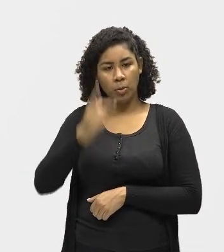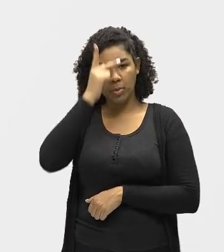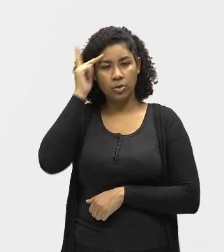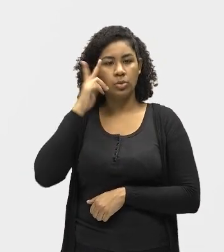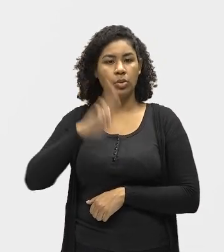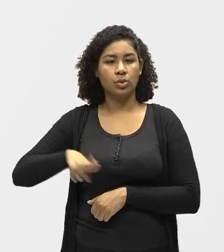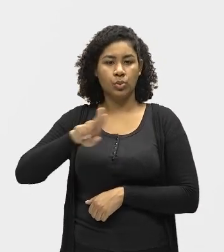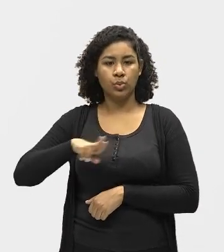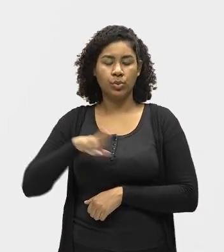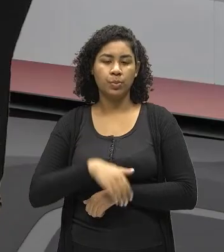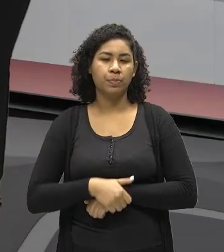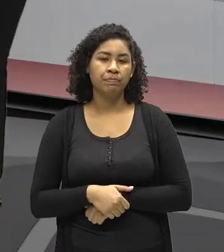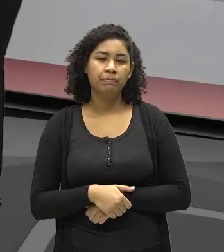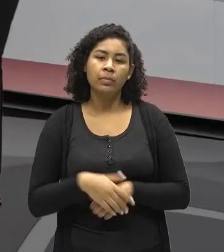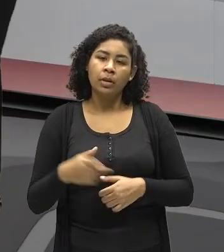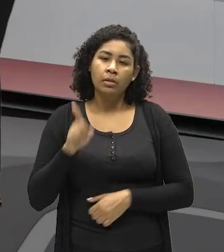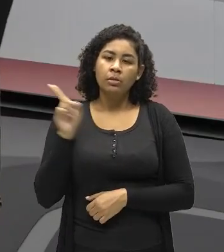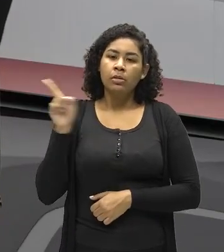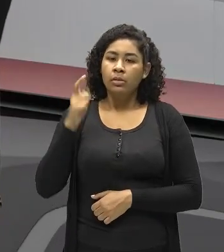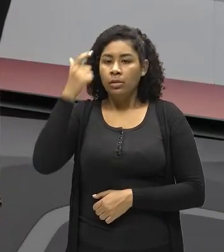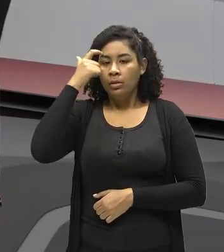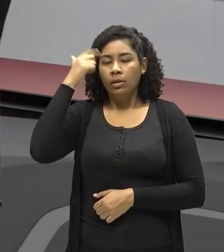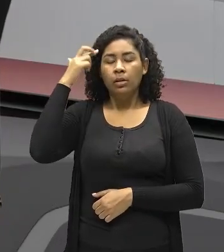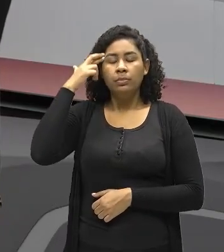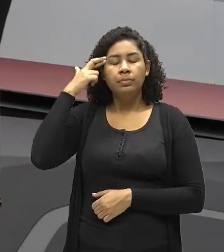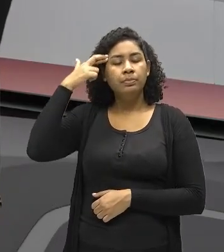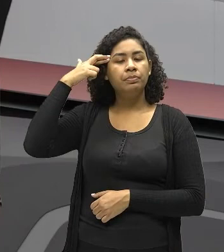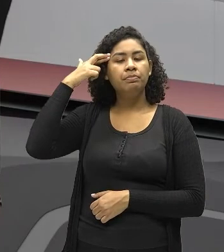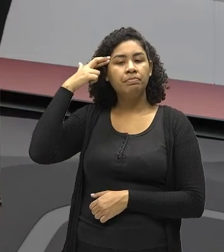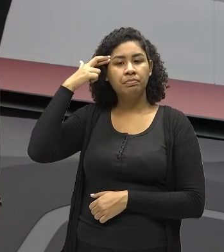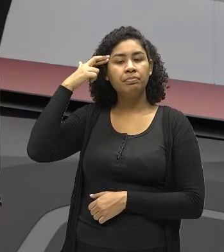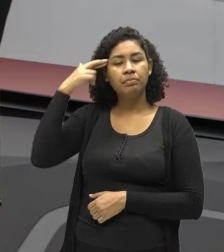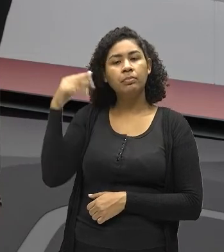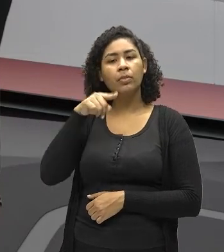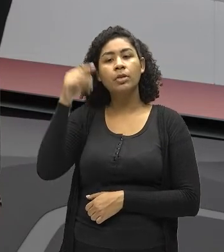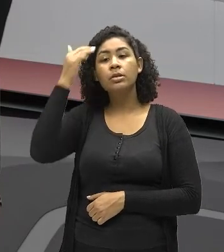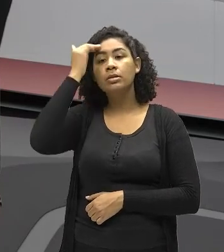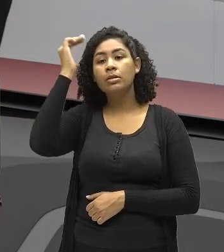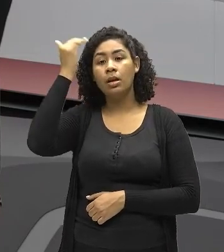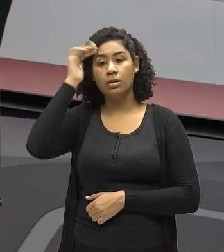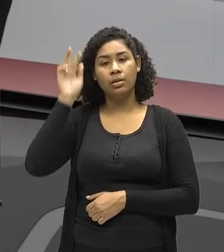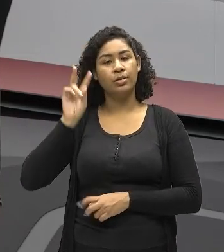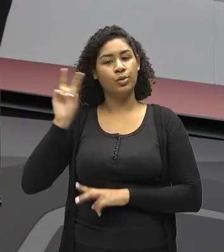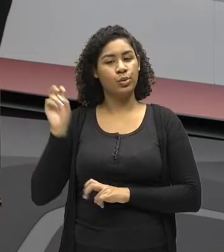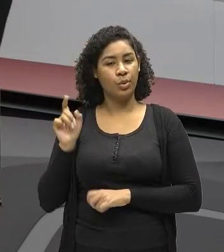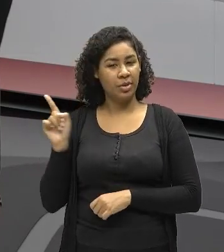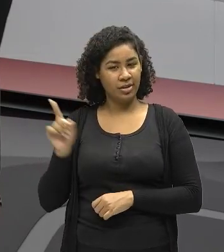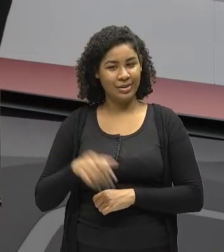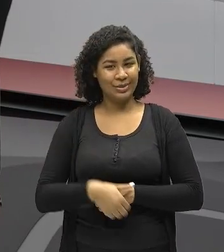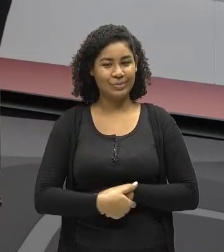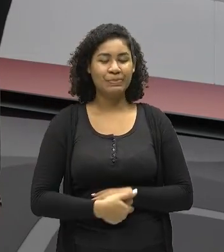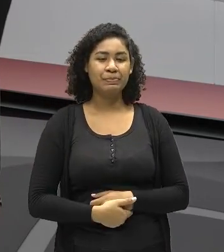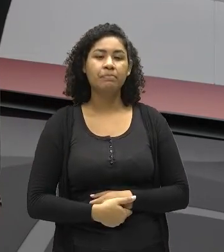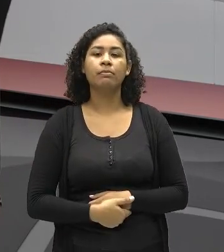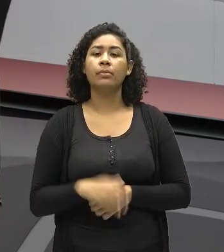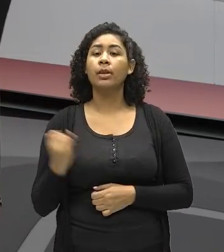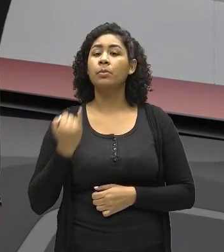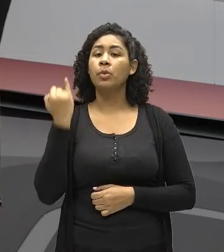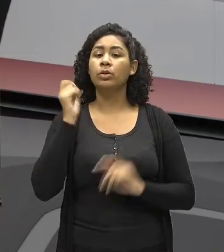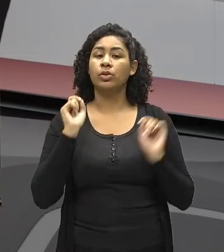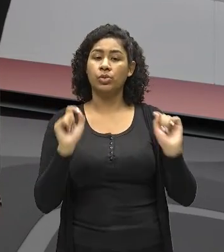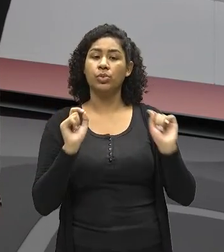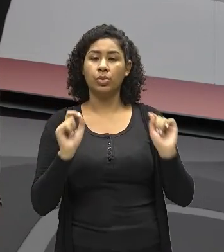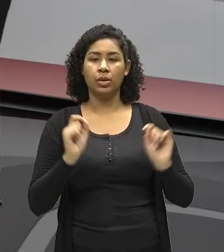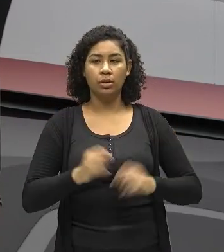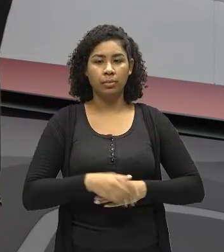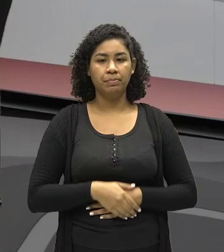uma grande reflexão para vocês, para que vocês possam compreender sobre isso. Uma coisa importante. Esse